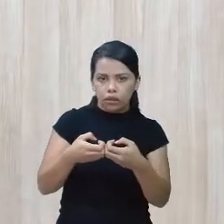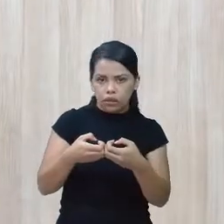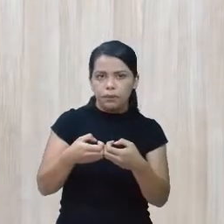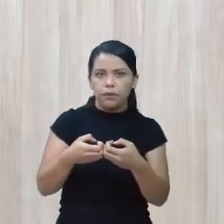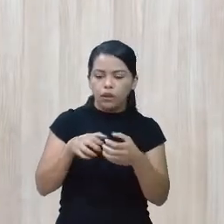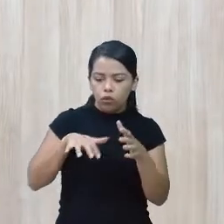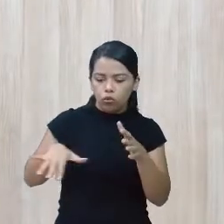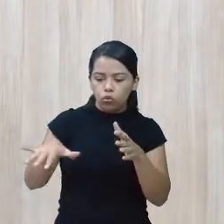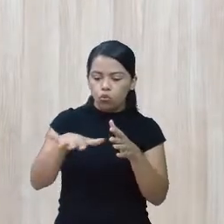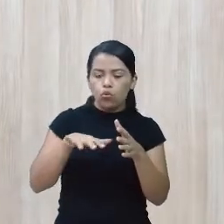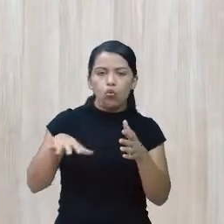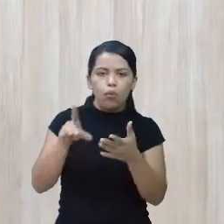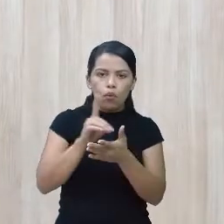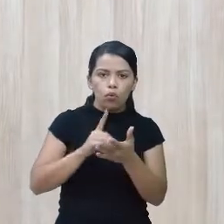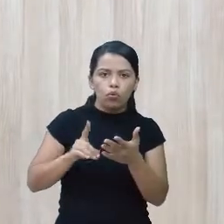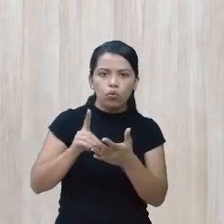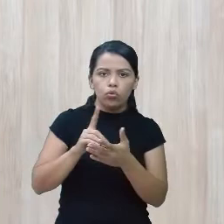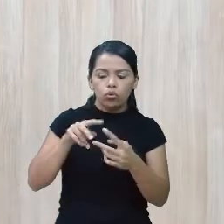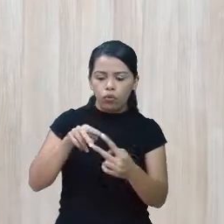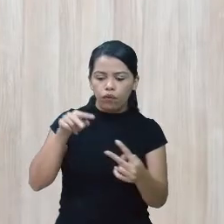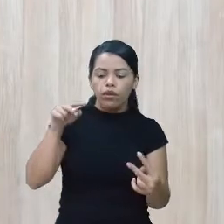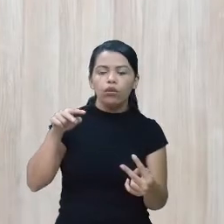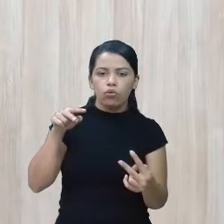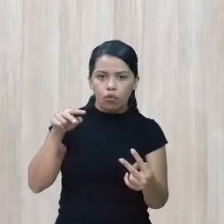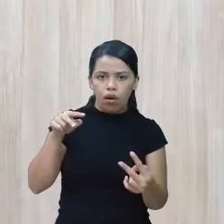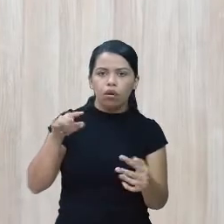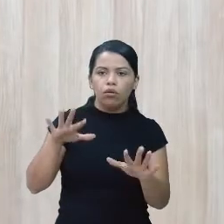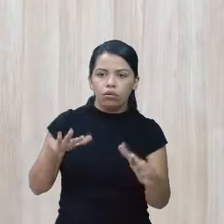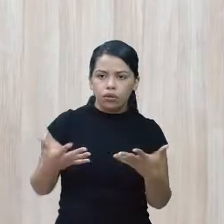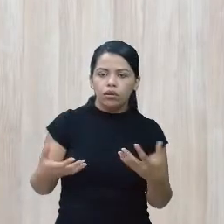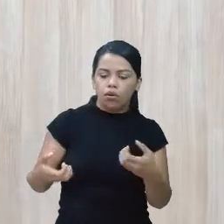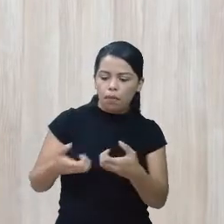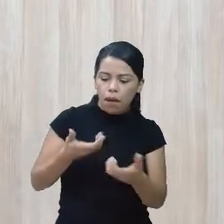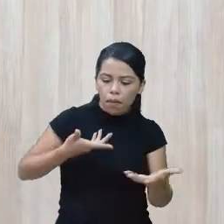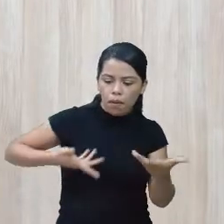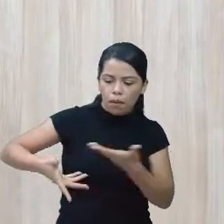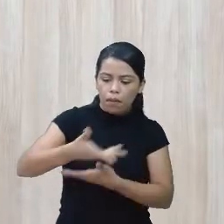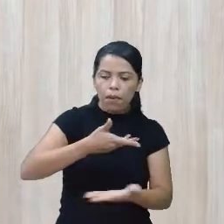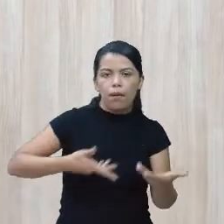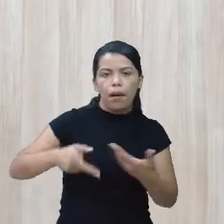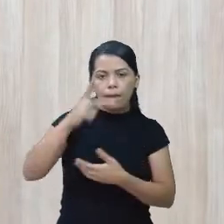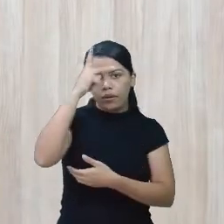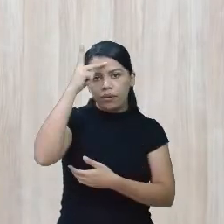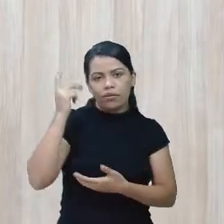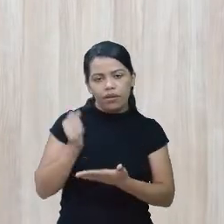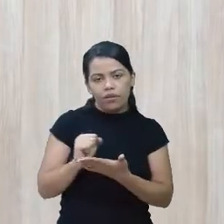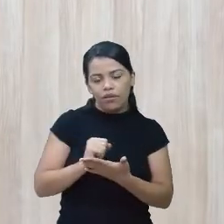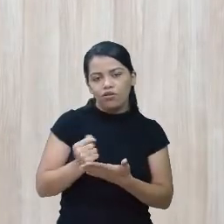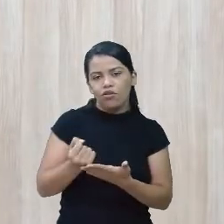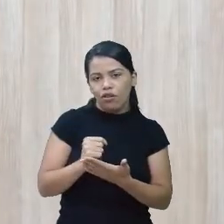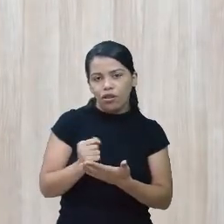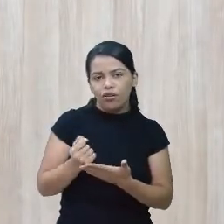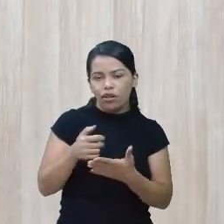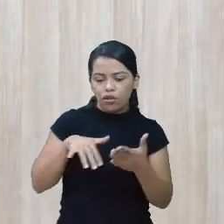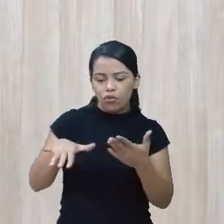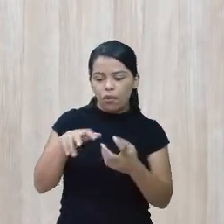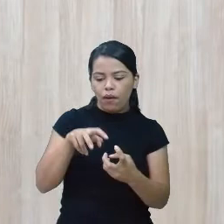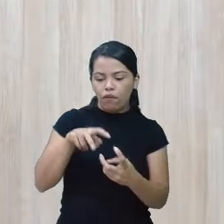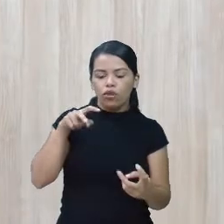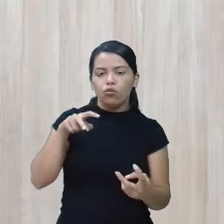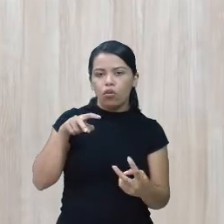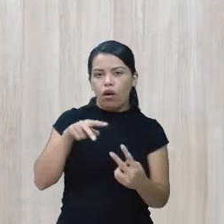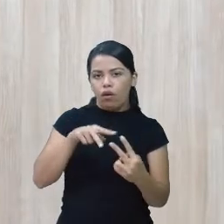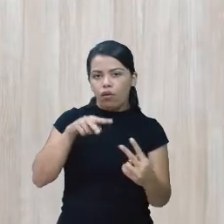criar mais ação, mais movimento, de envolver o jogador. Vamos ver agora um videozinho de